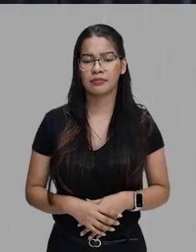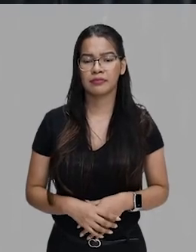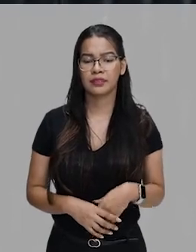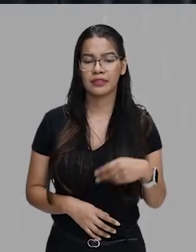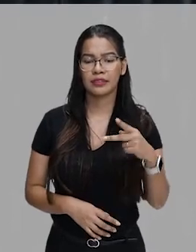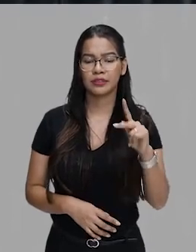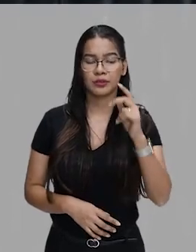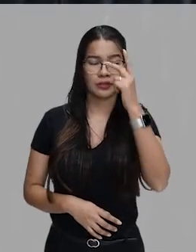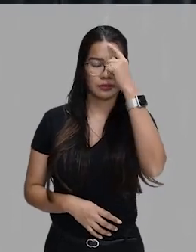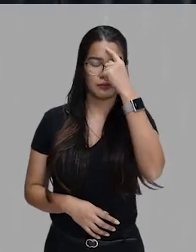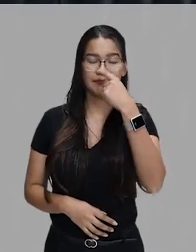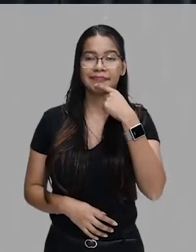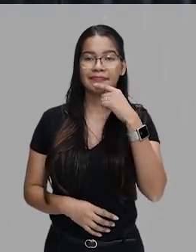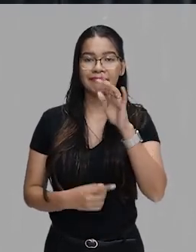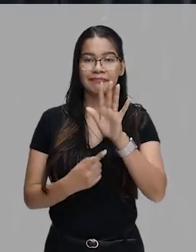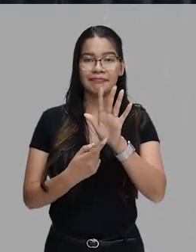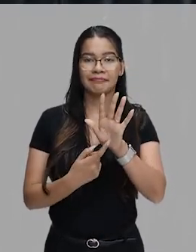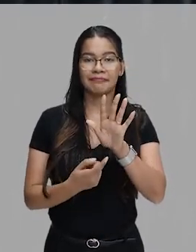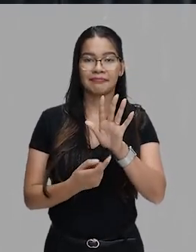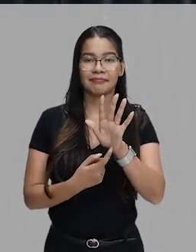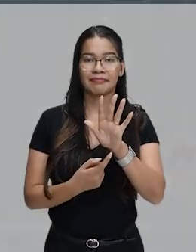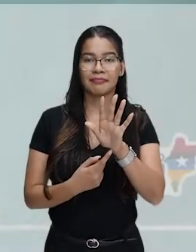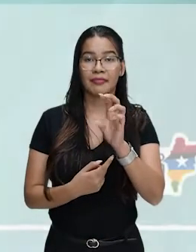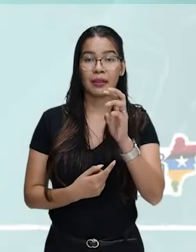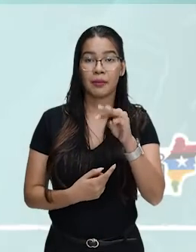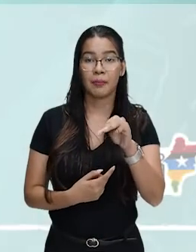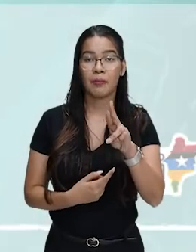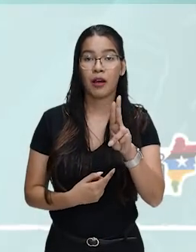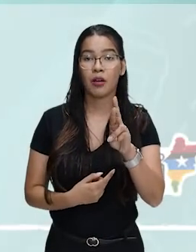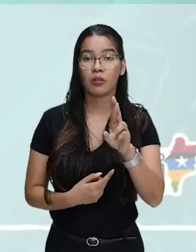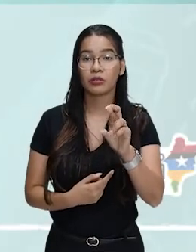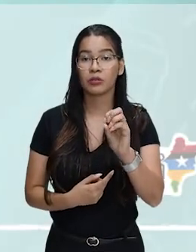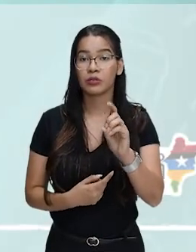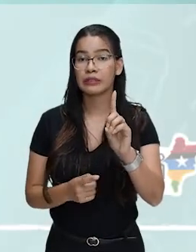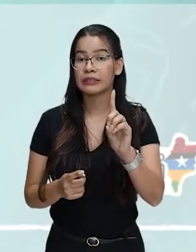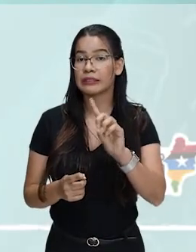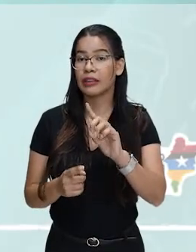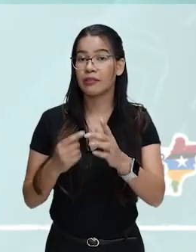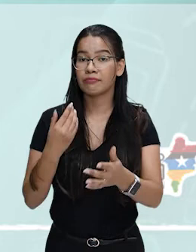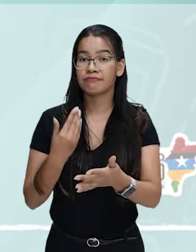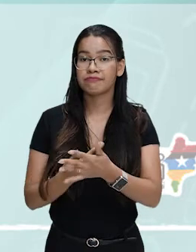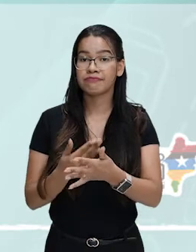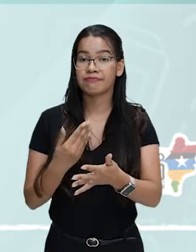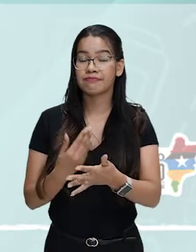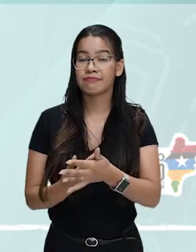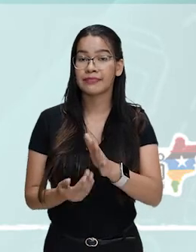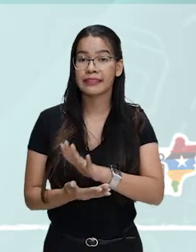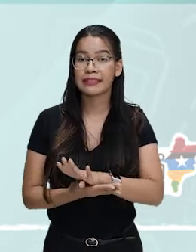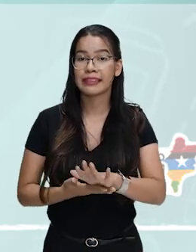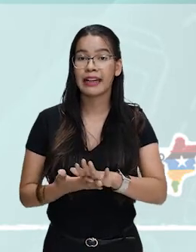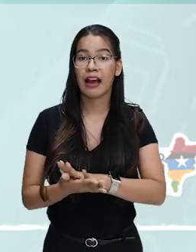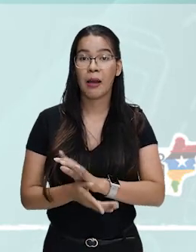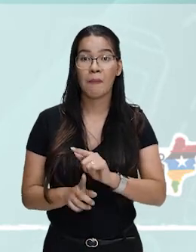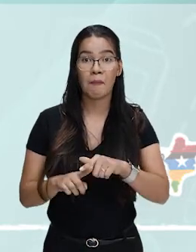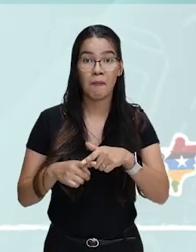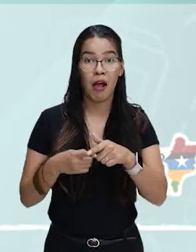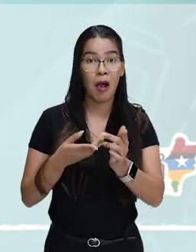sua tela. Mauro não estudou nada e foi